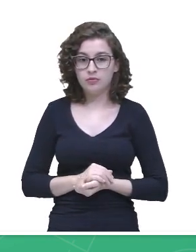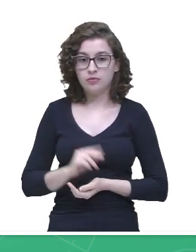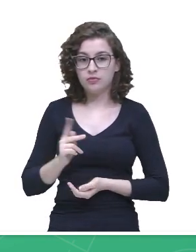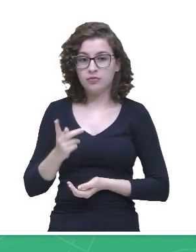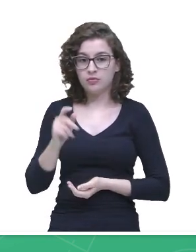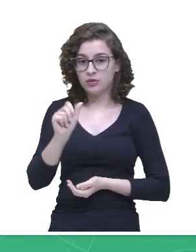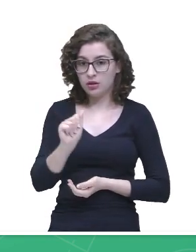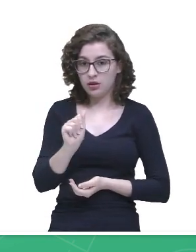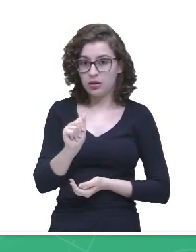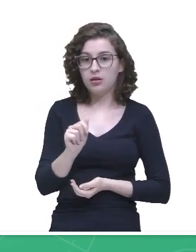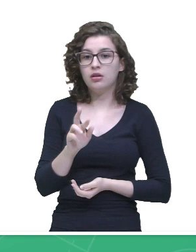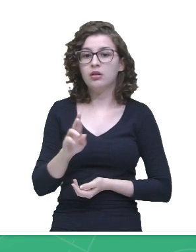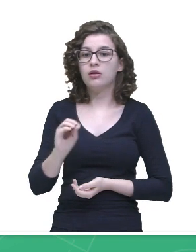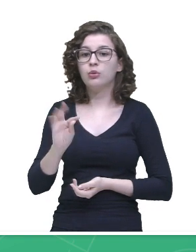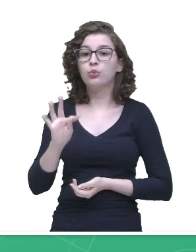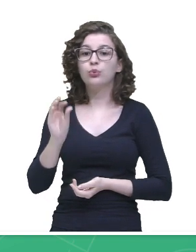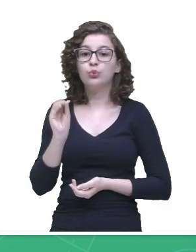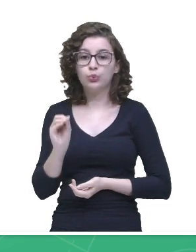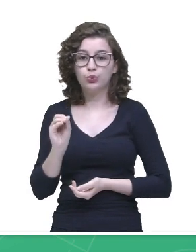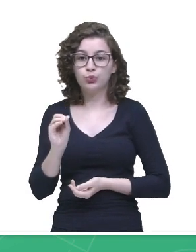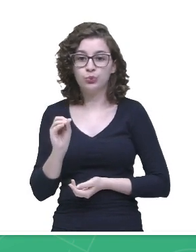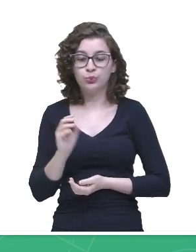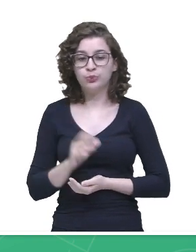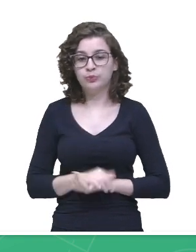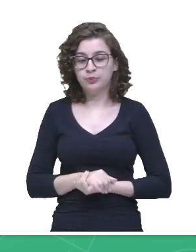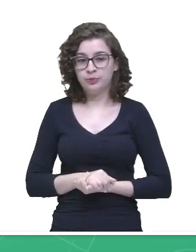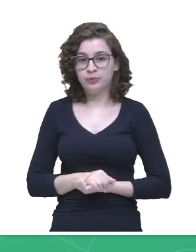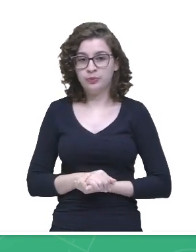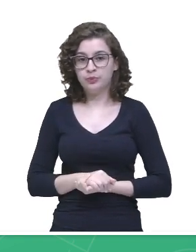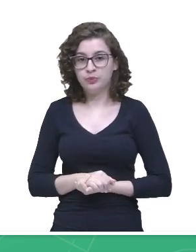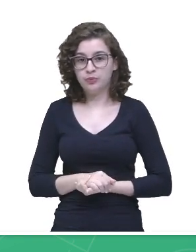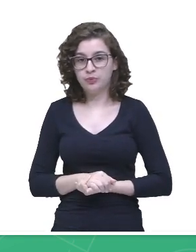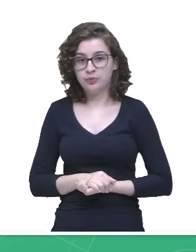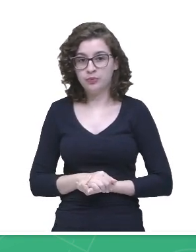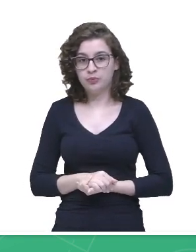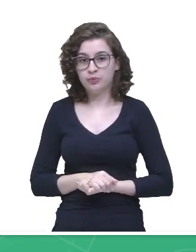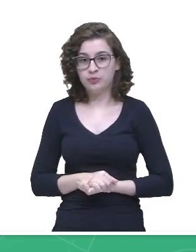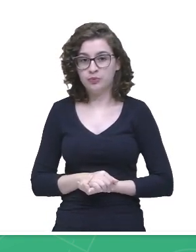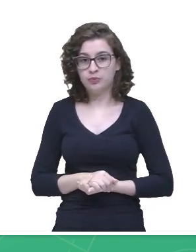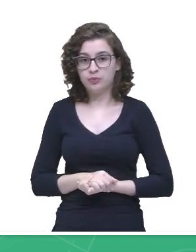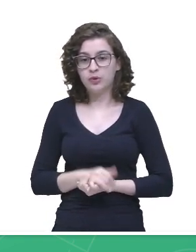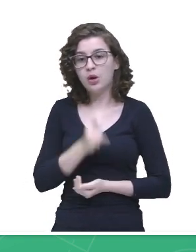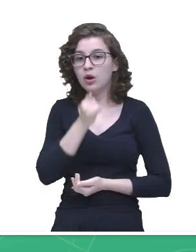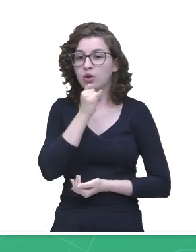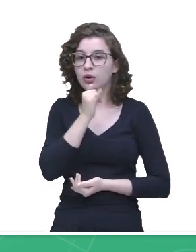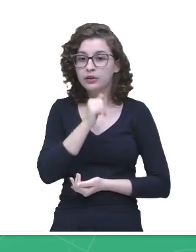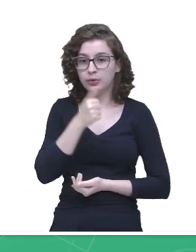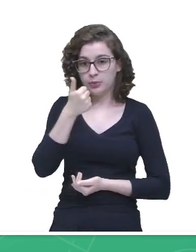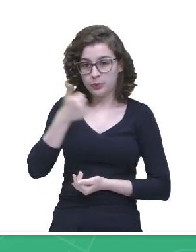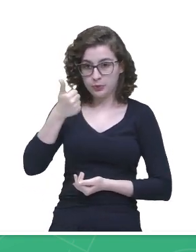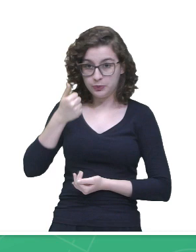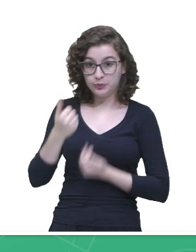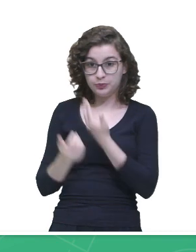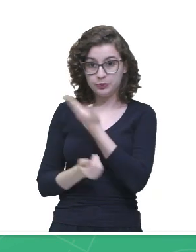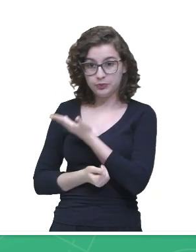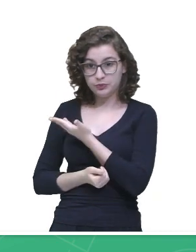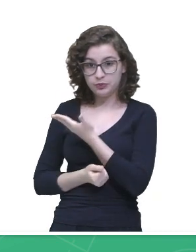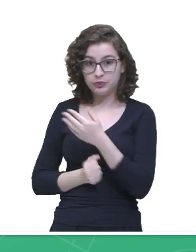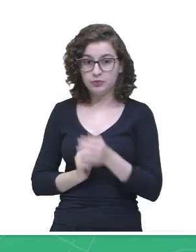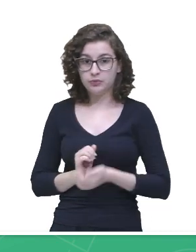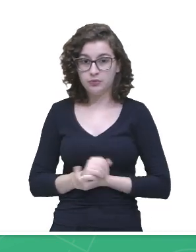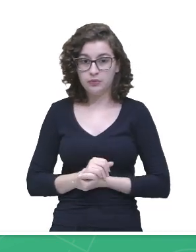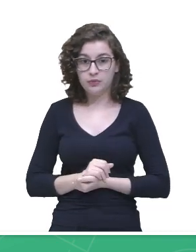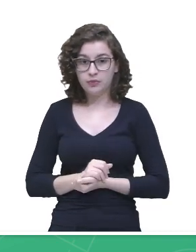isso aqui. Os verbos irregulares, ok? Então, temos aqui o primeiro exemplo, né? La nena demonio ha